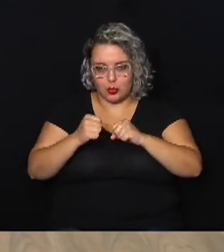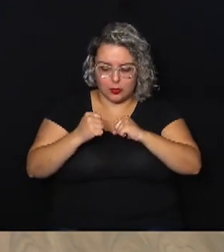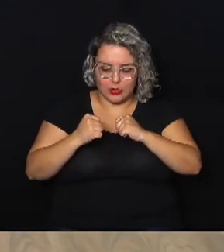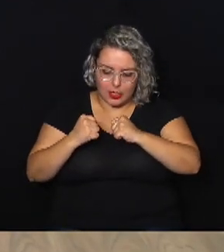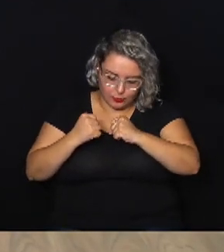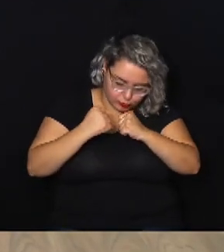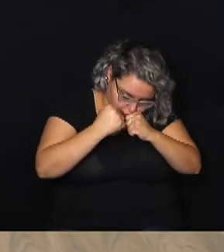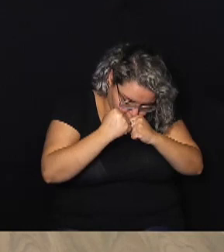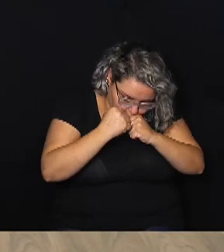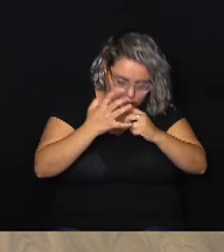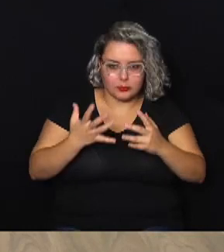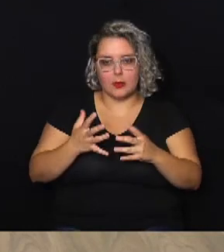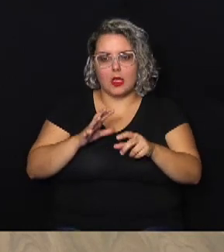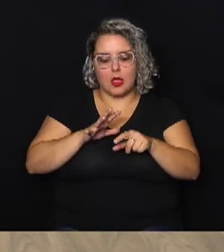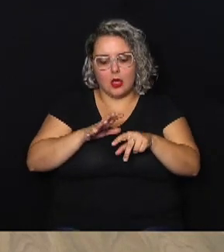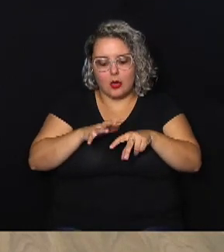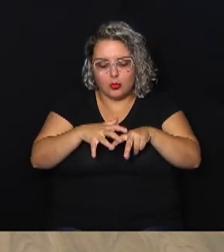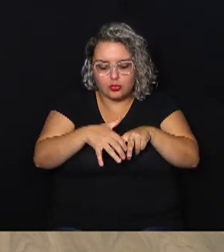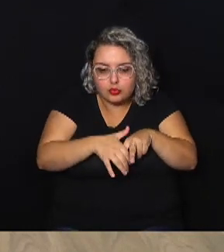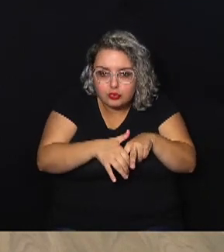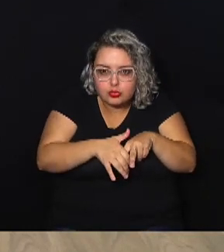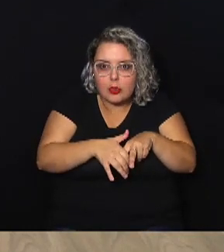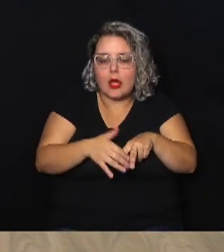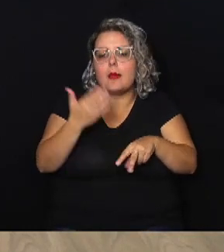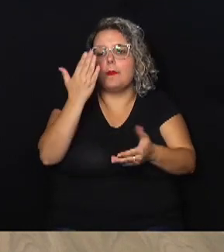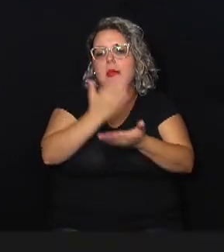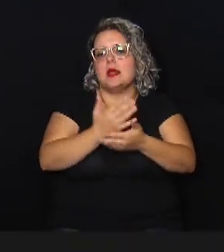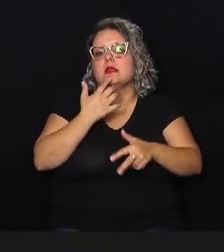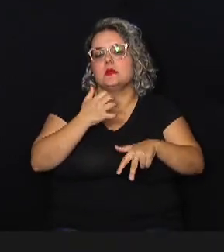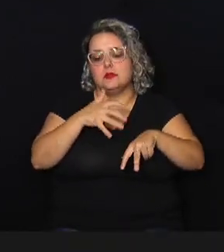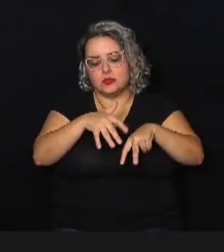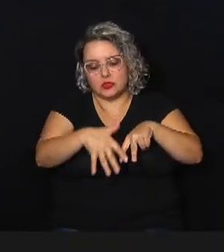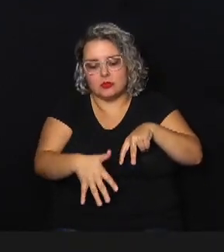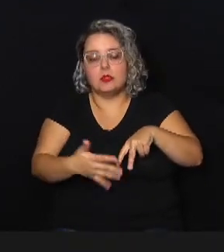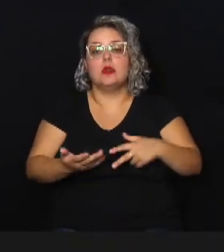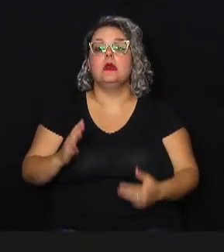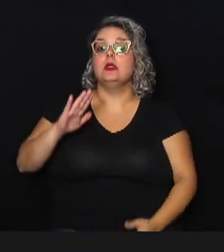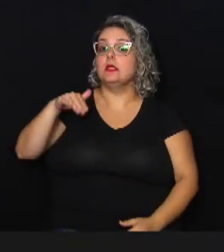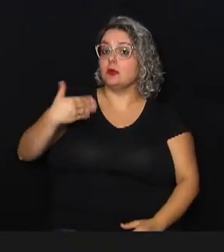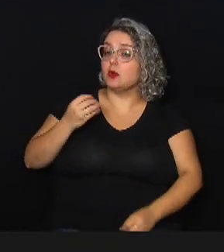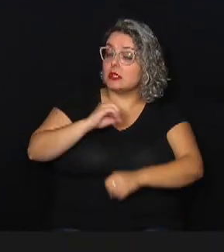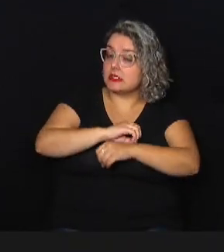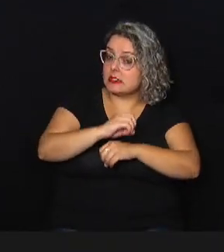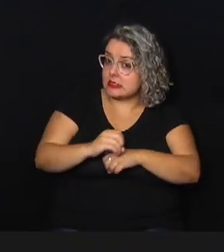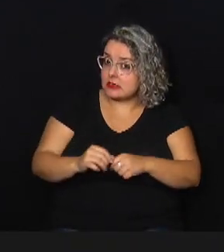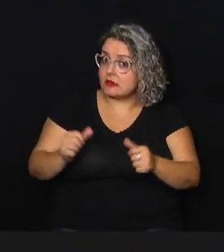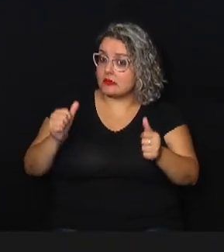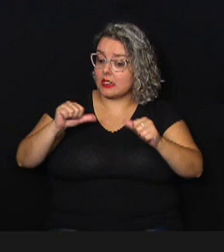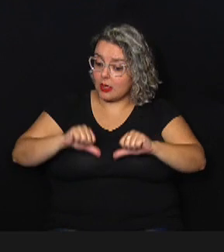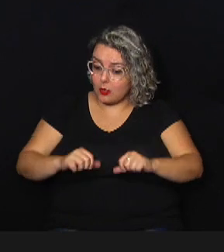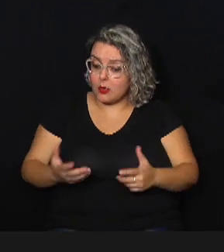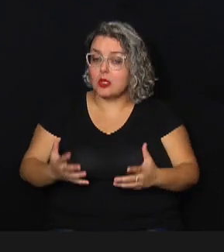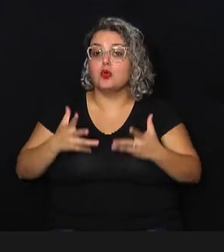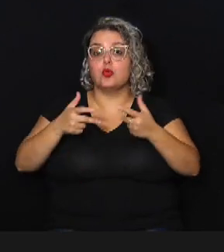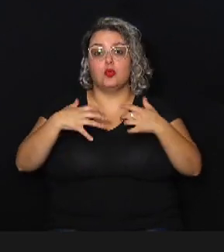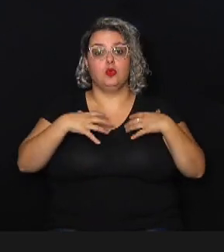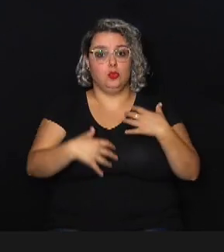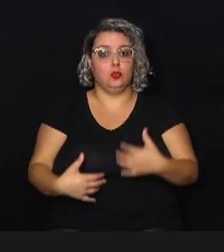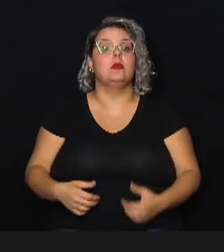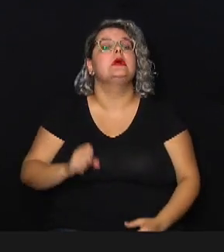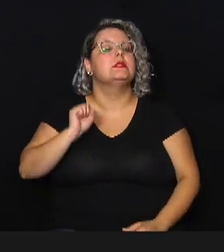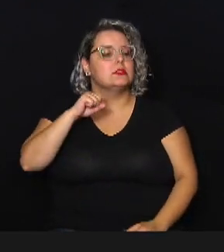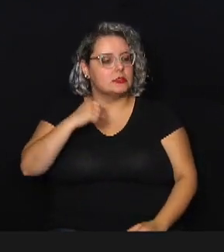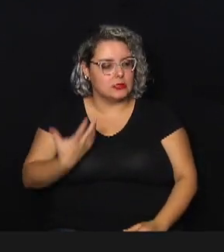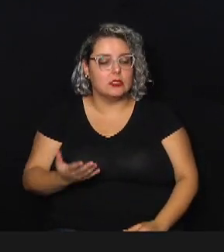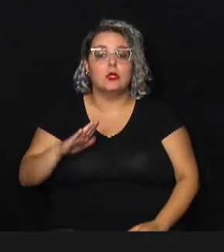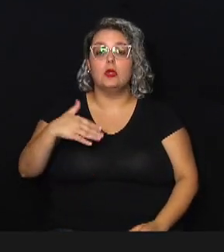doente, todo o corpo é afetado. Exatamente, todo o corpo é afetado. Para você ter uma ideia, quando a gente tem uma anemia mais